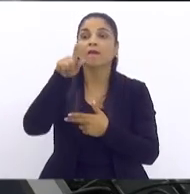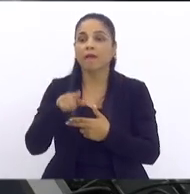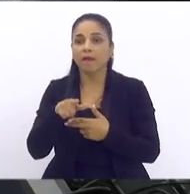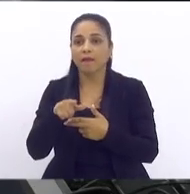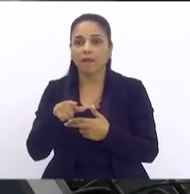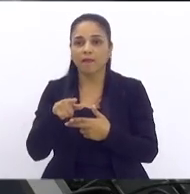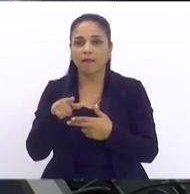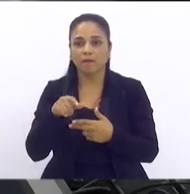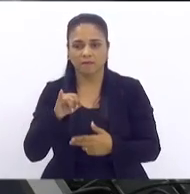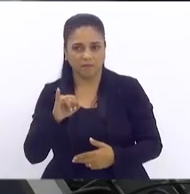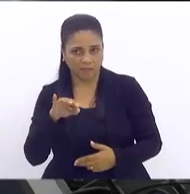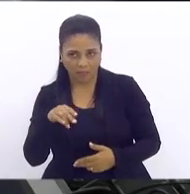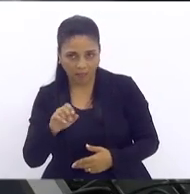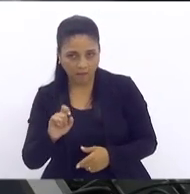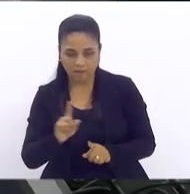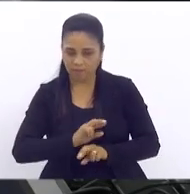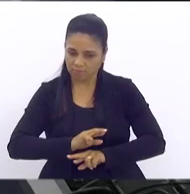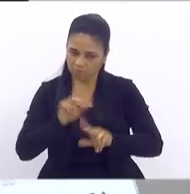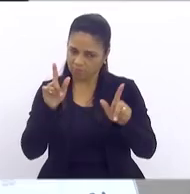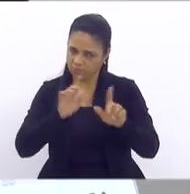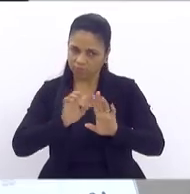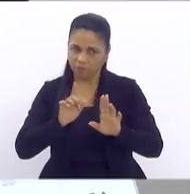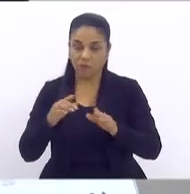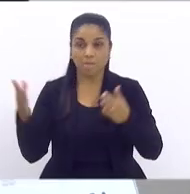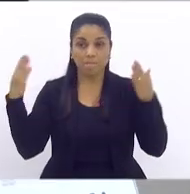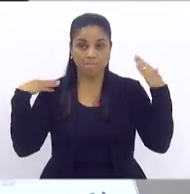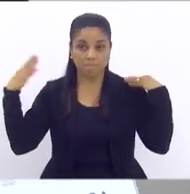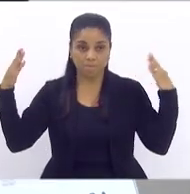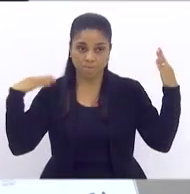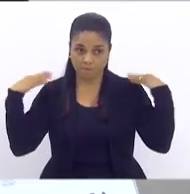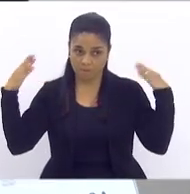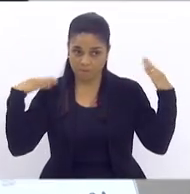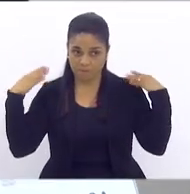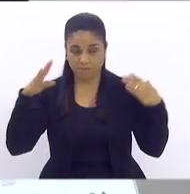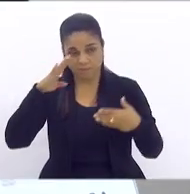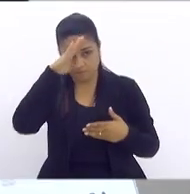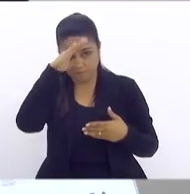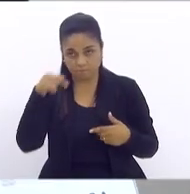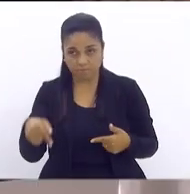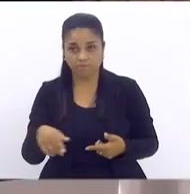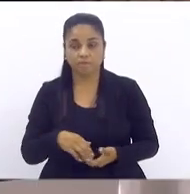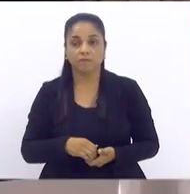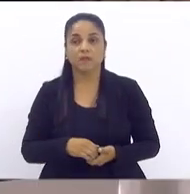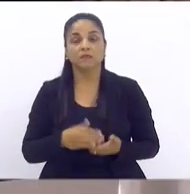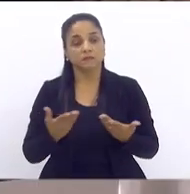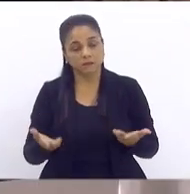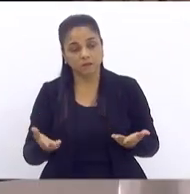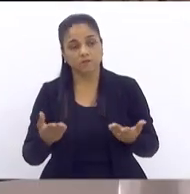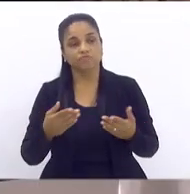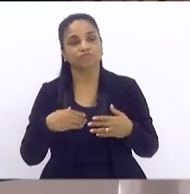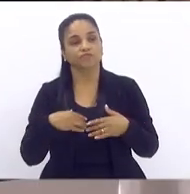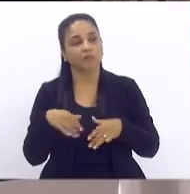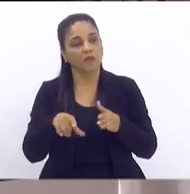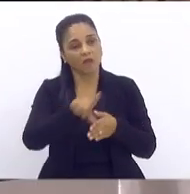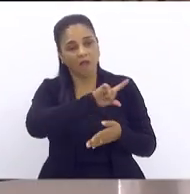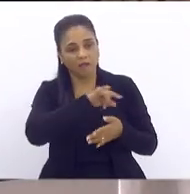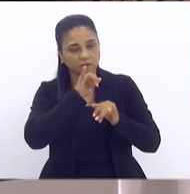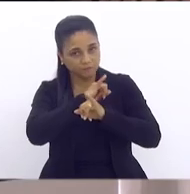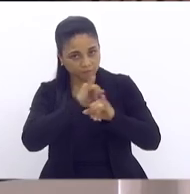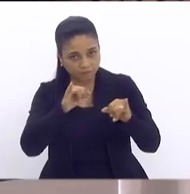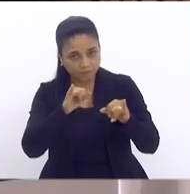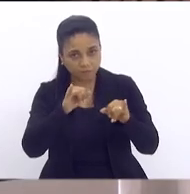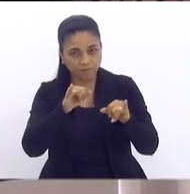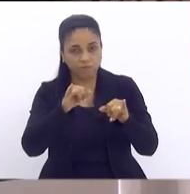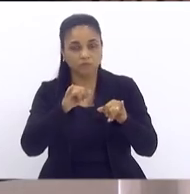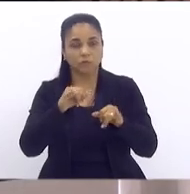nada a ver com o INEA. Não. É com a Marinha. Então, senhor deputado, foi mencionado inicialmente aqui,